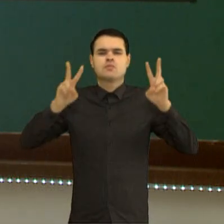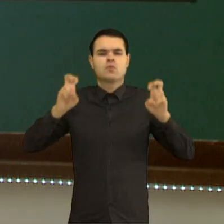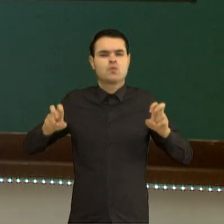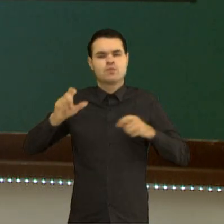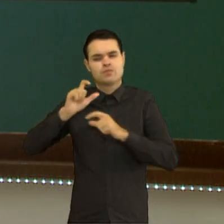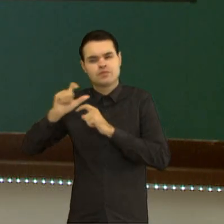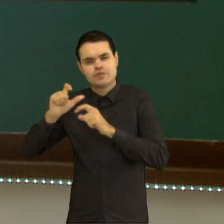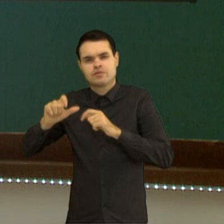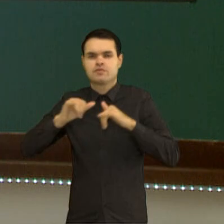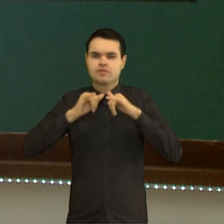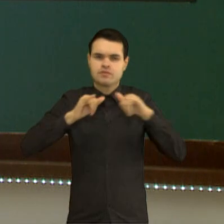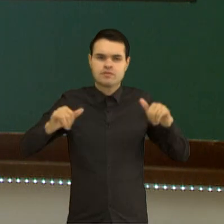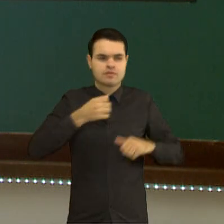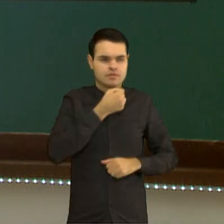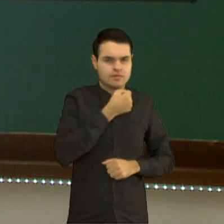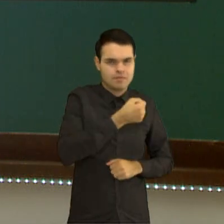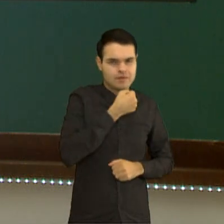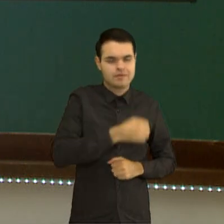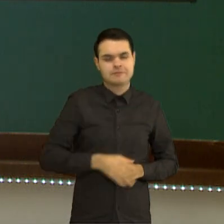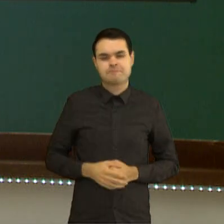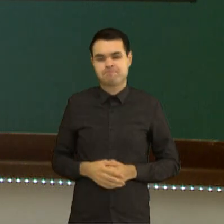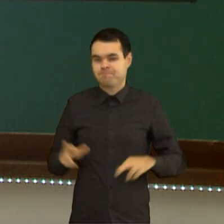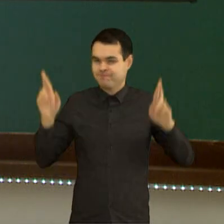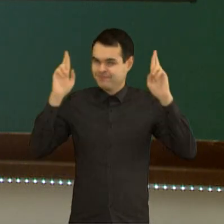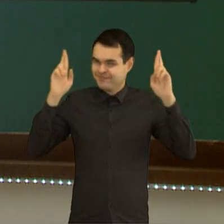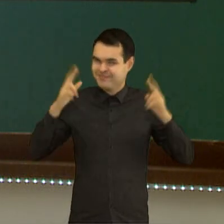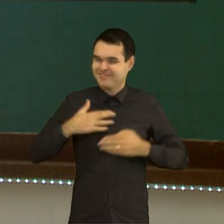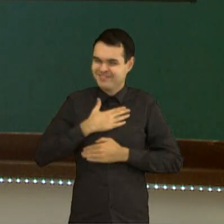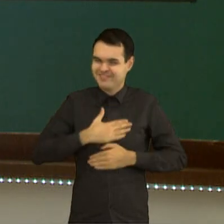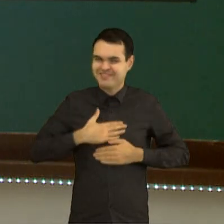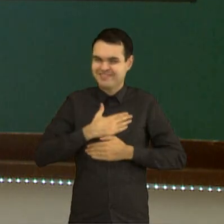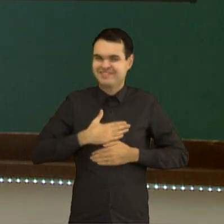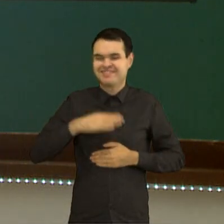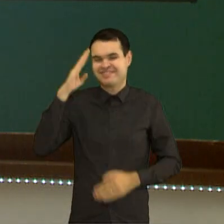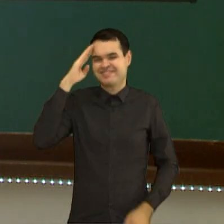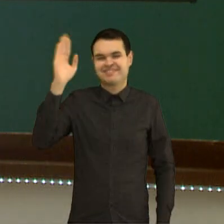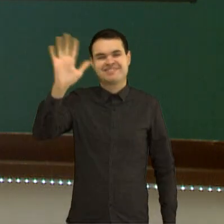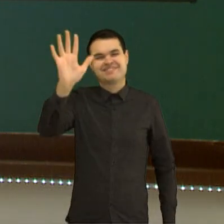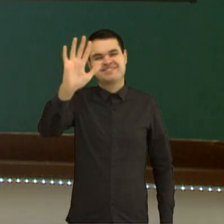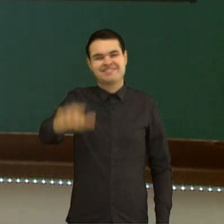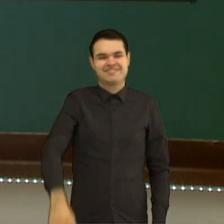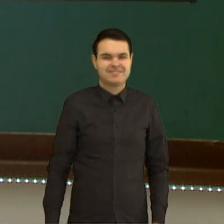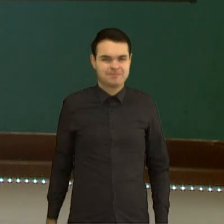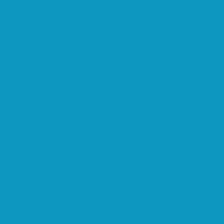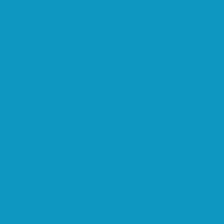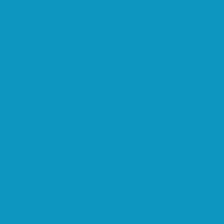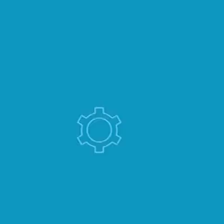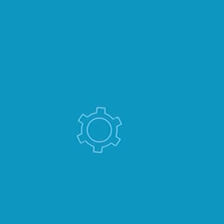tira, notícia e reportagem. Espero que vocês tenham gostado. Até breve!